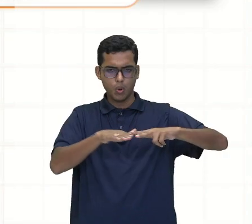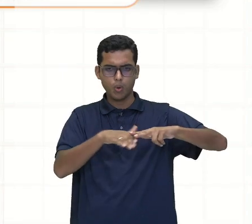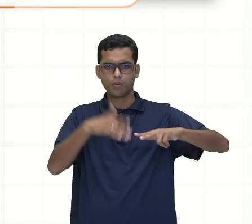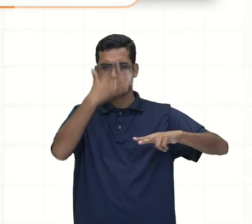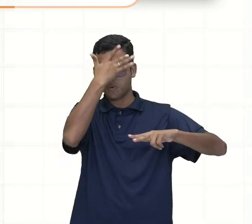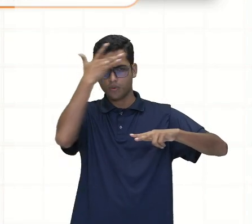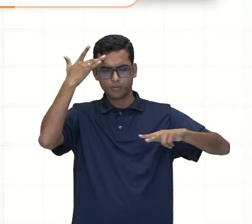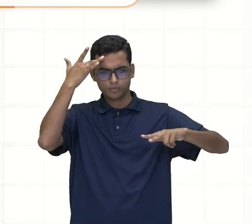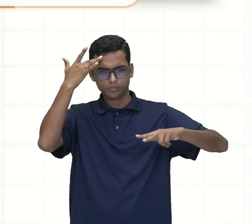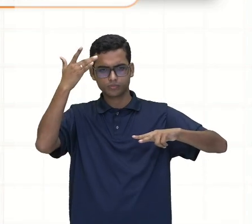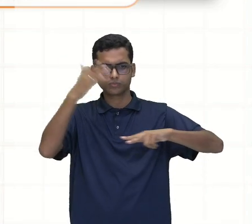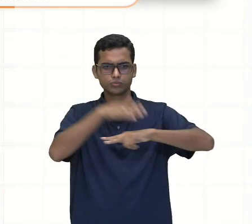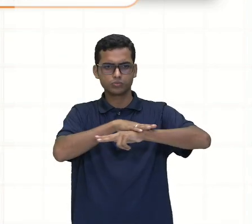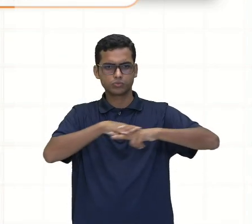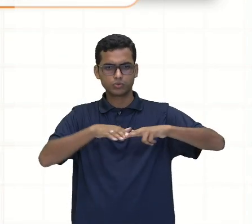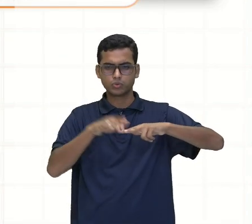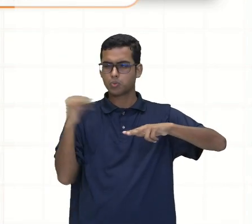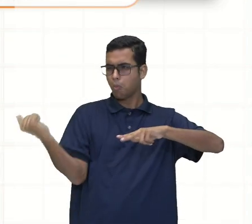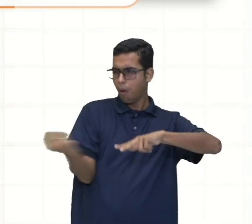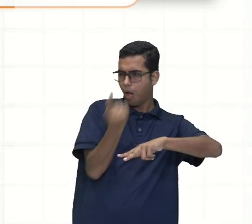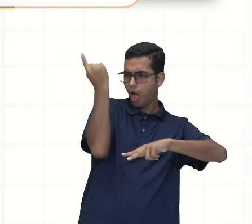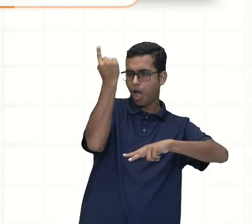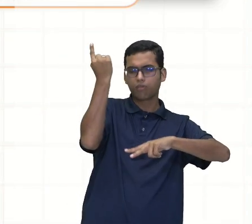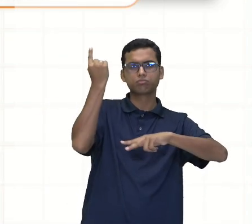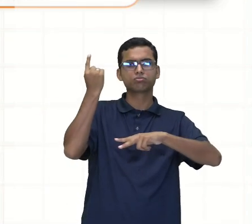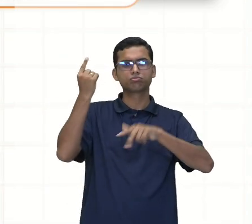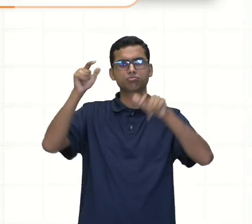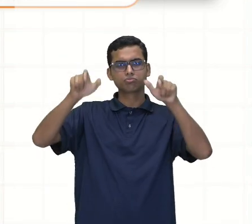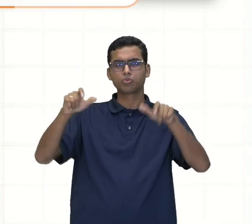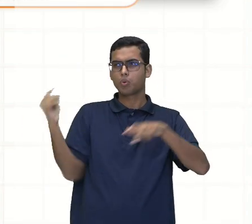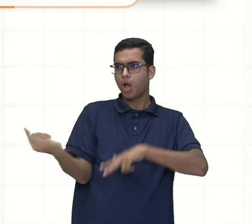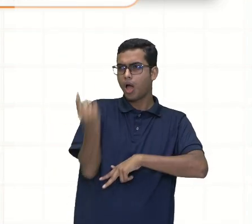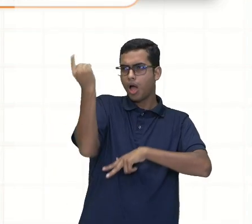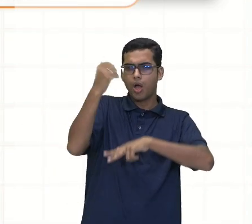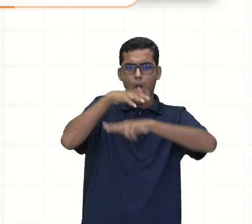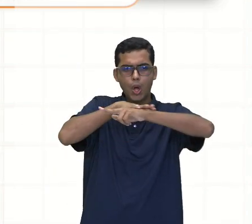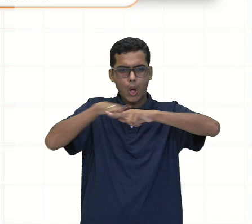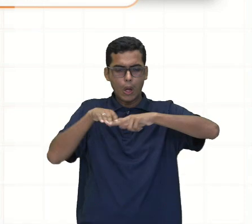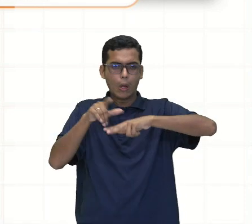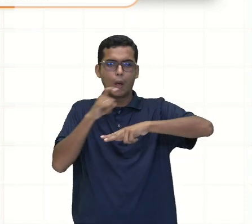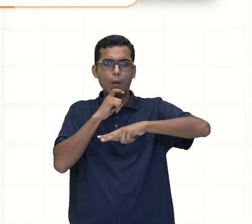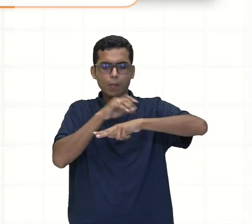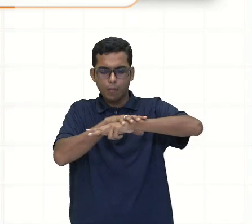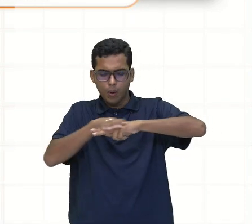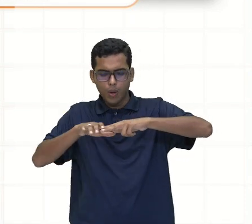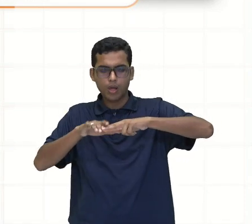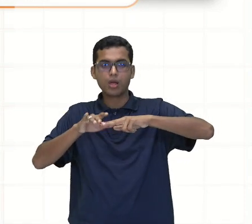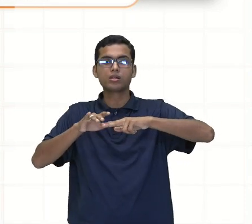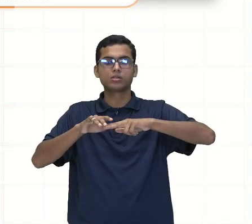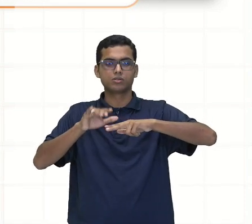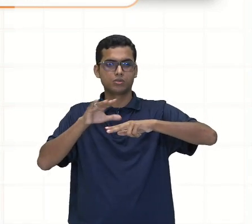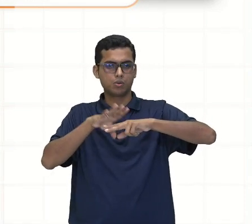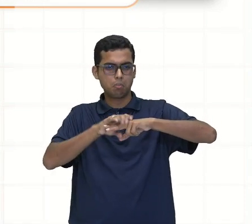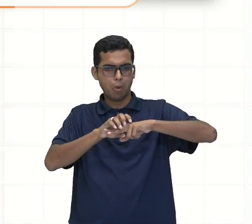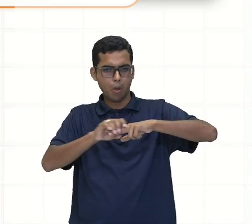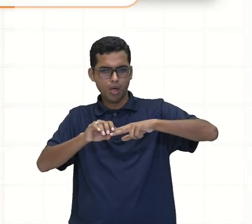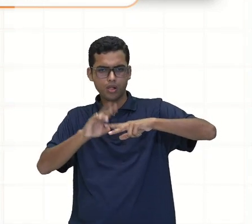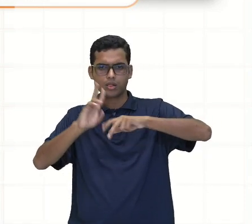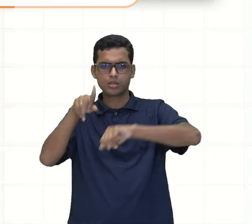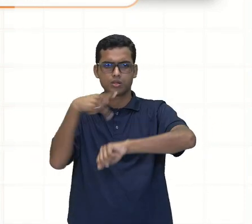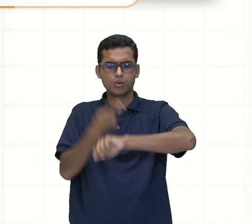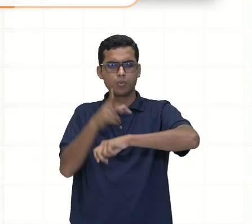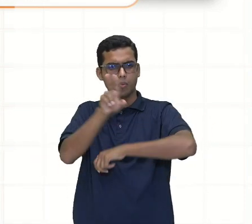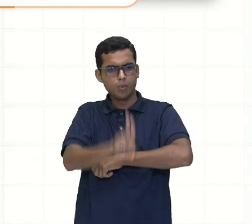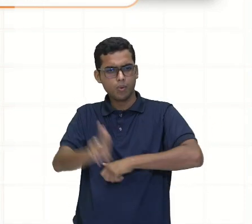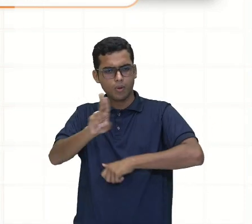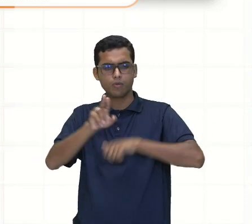em altas altitudes, e esse corpo ele era congelado. À medida que esse corpo ele era congelado, depois ele era